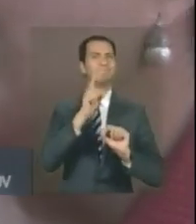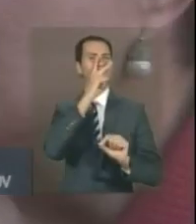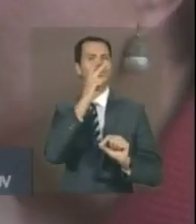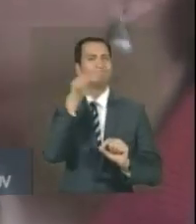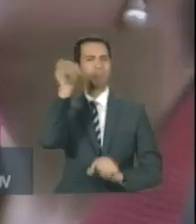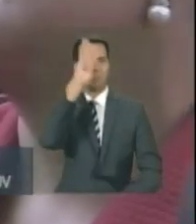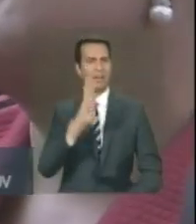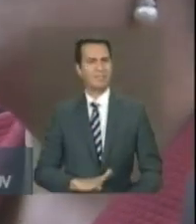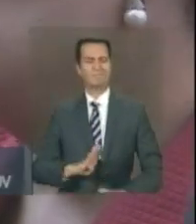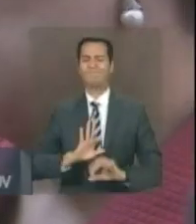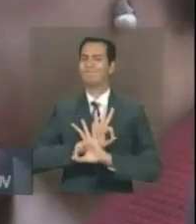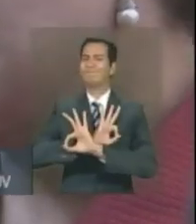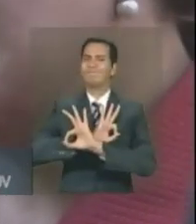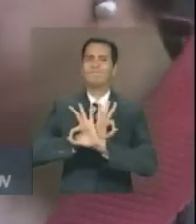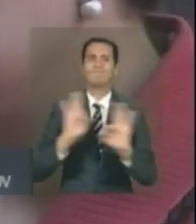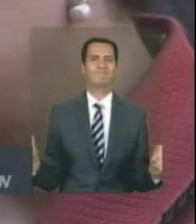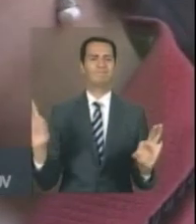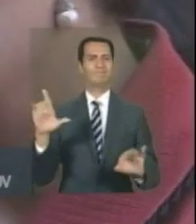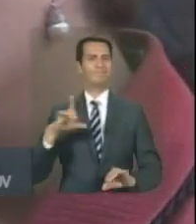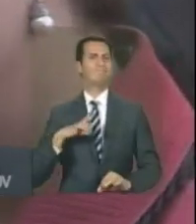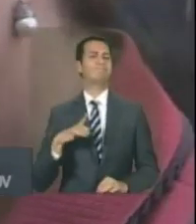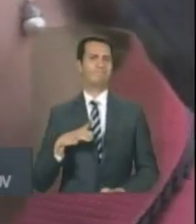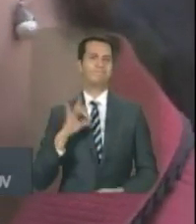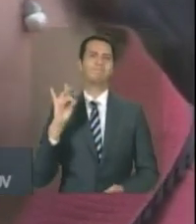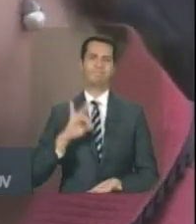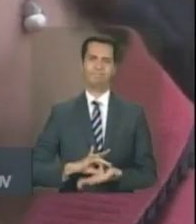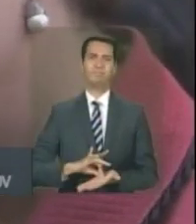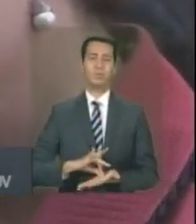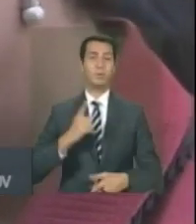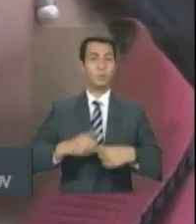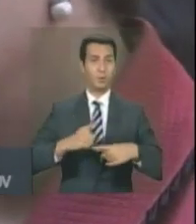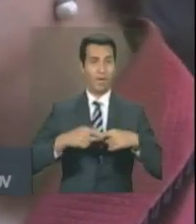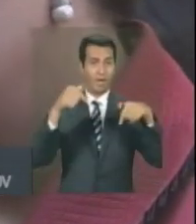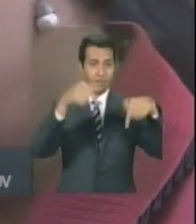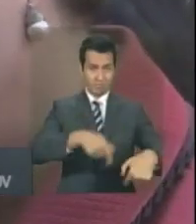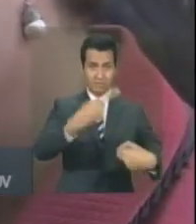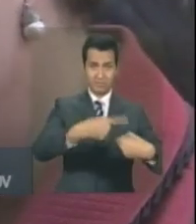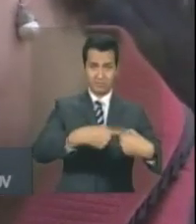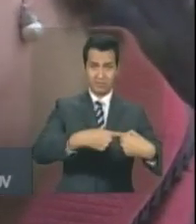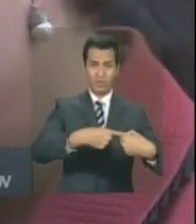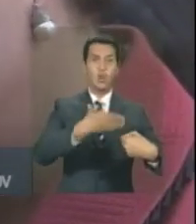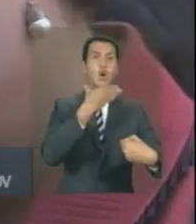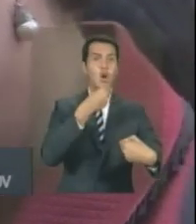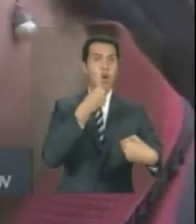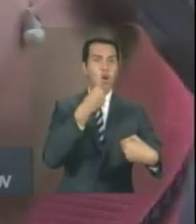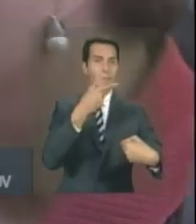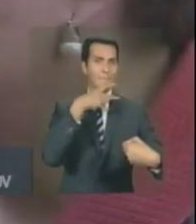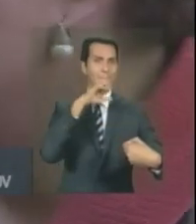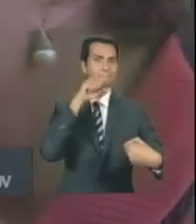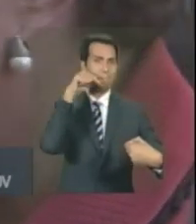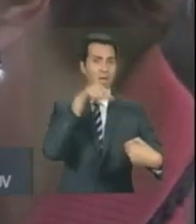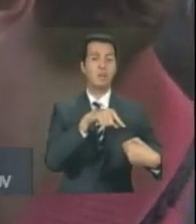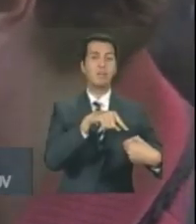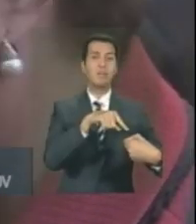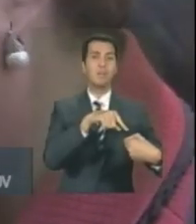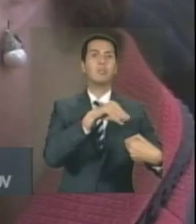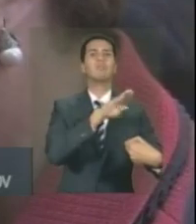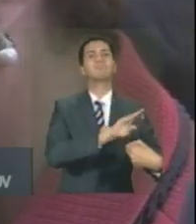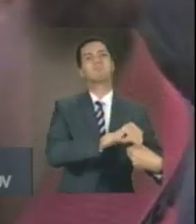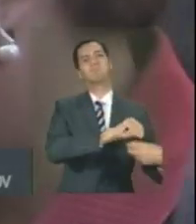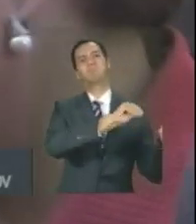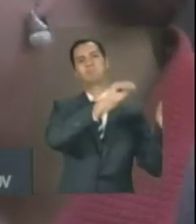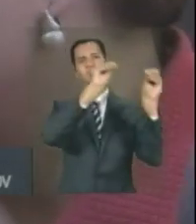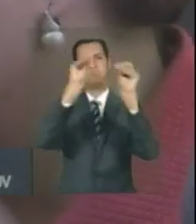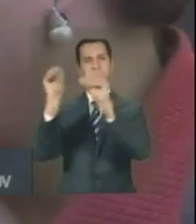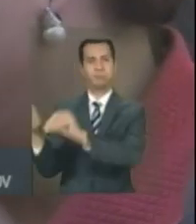você veja, um homem sai daqui há 80 anos atrás, imigrante, né? Num mundo cheio de